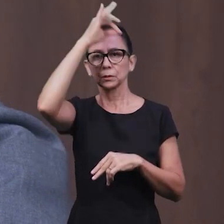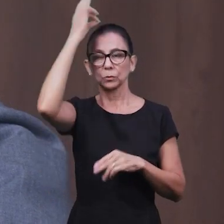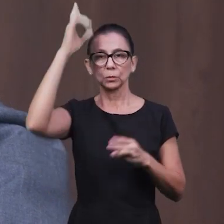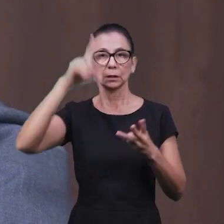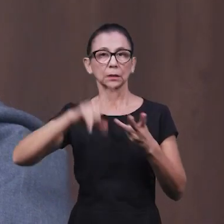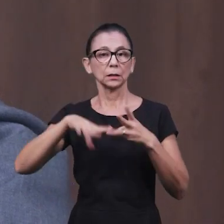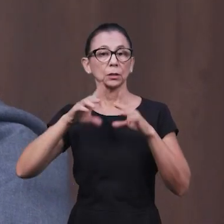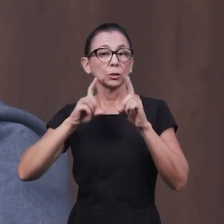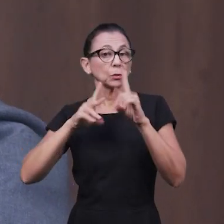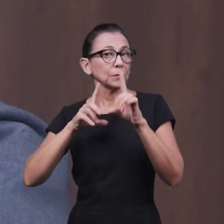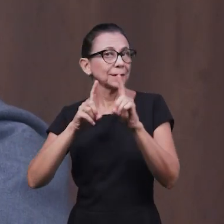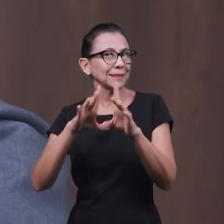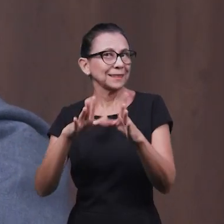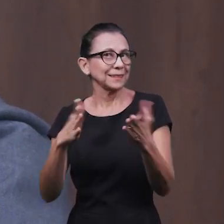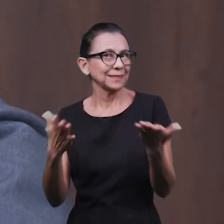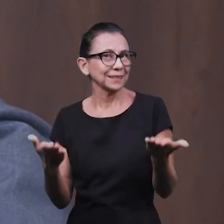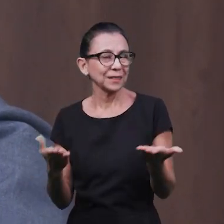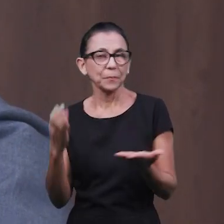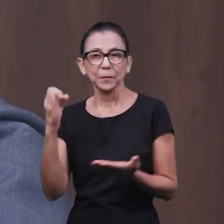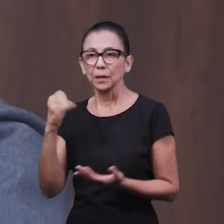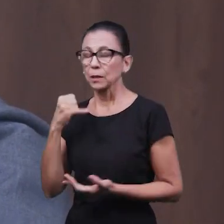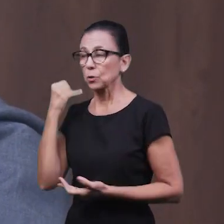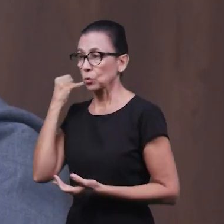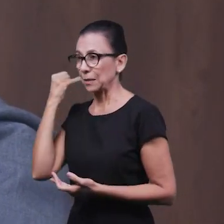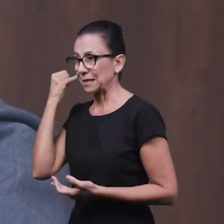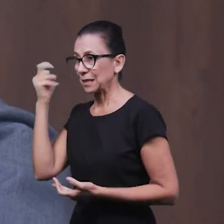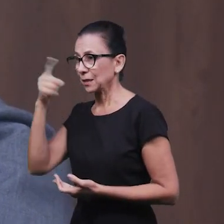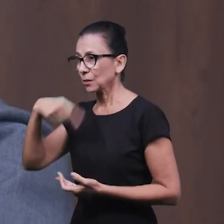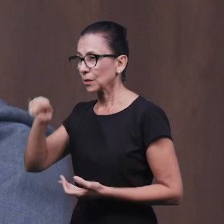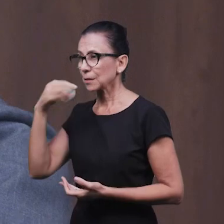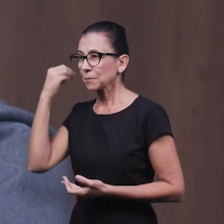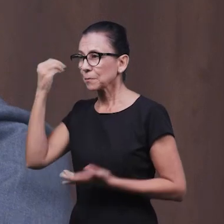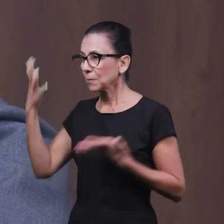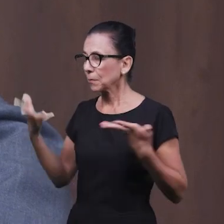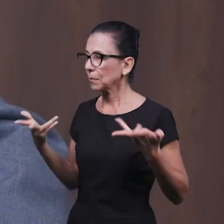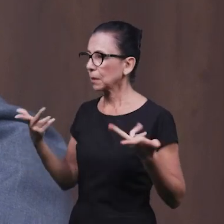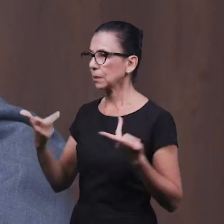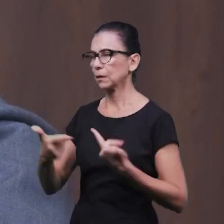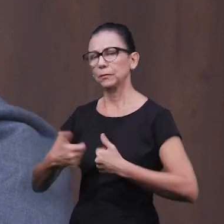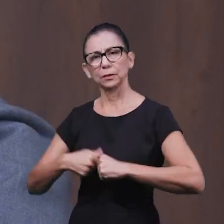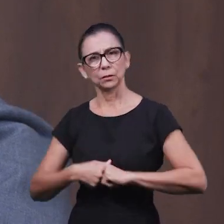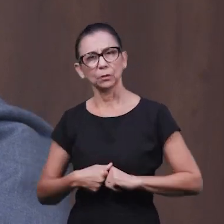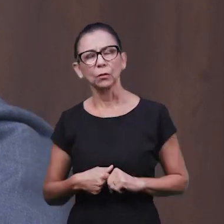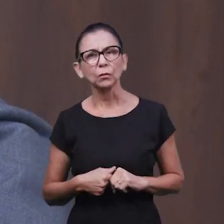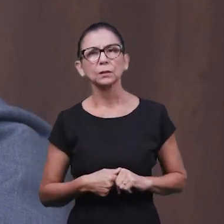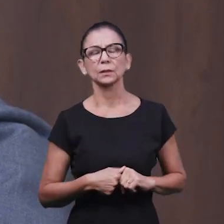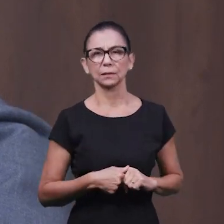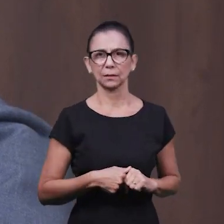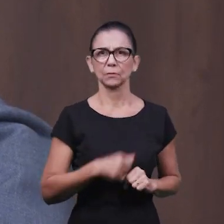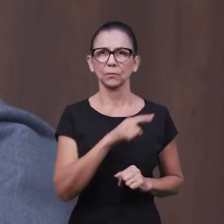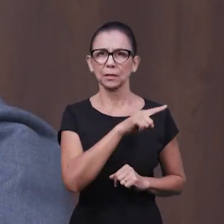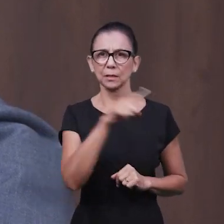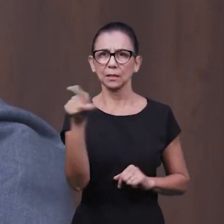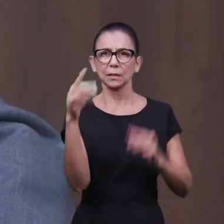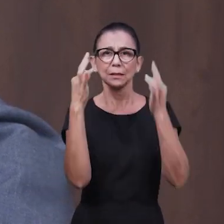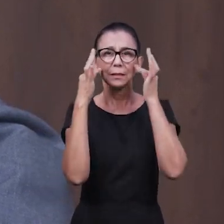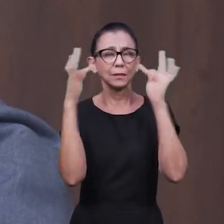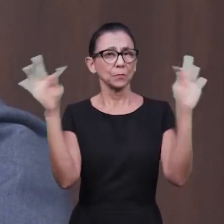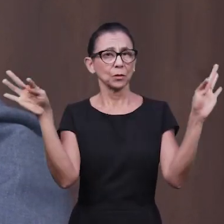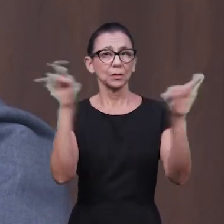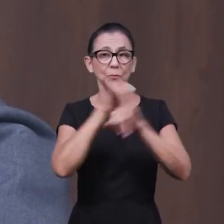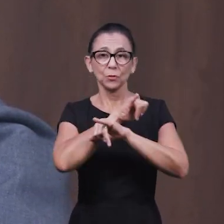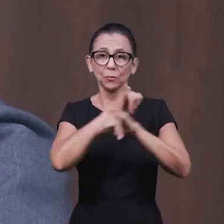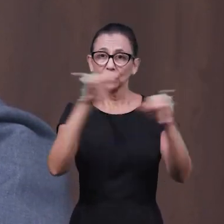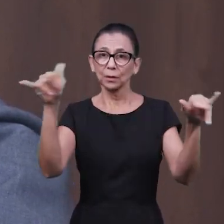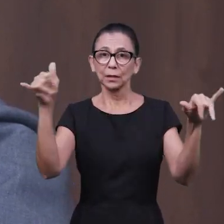hora. Josias, como nós estamos tendo experiências maravilhosas, os irmãos têm testemunhado disso, nós temos divulgado